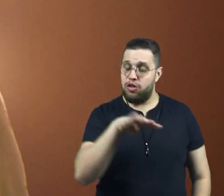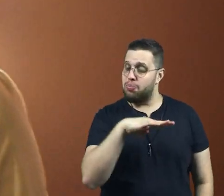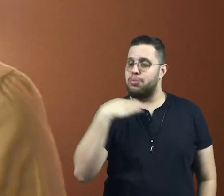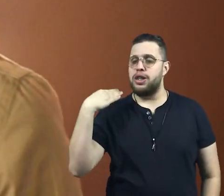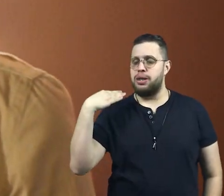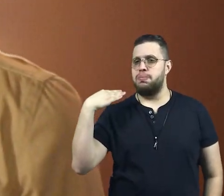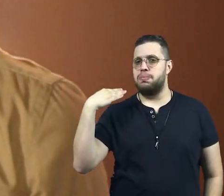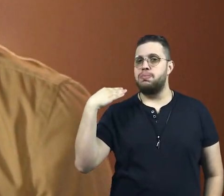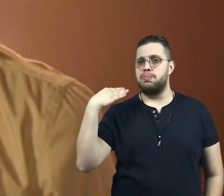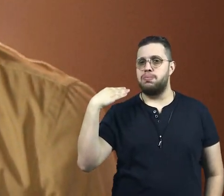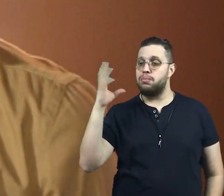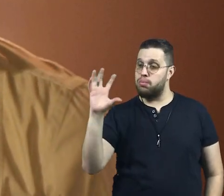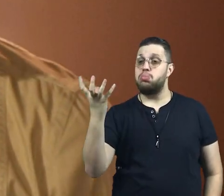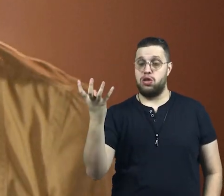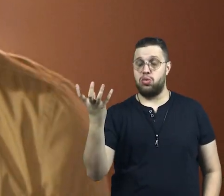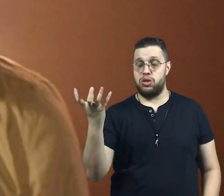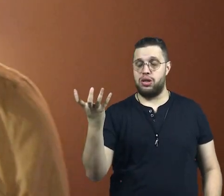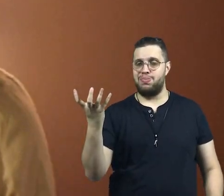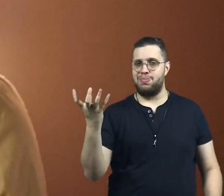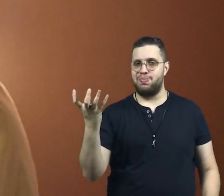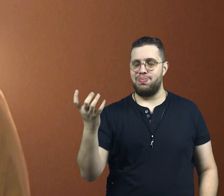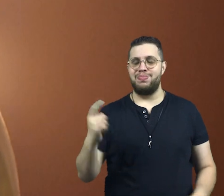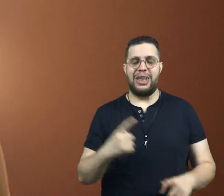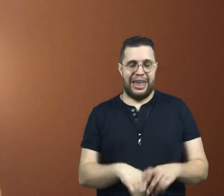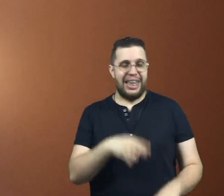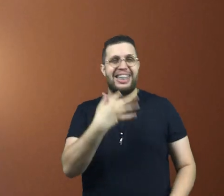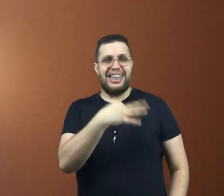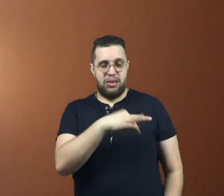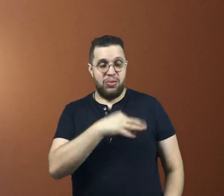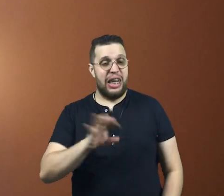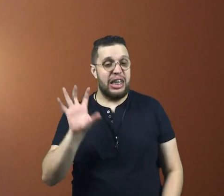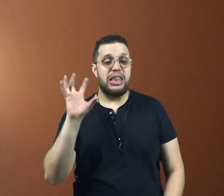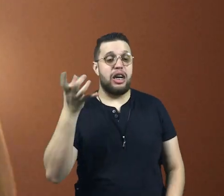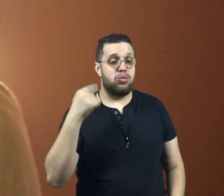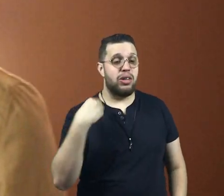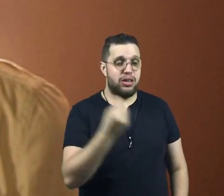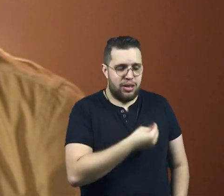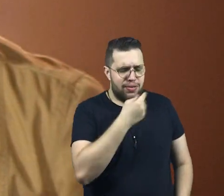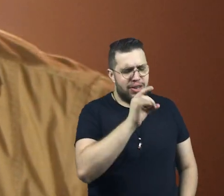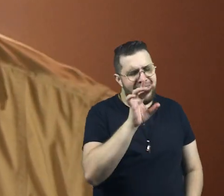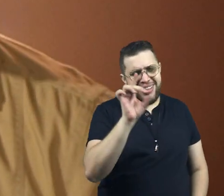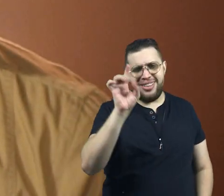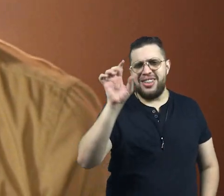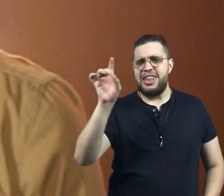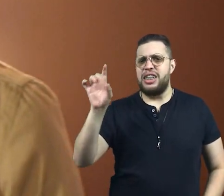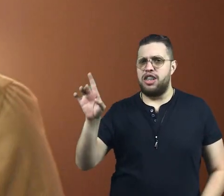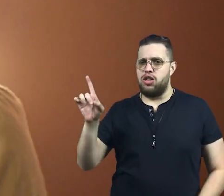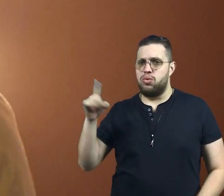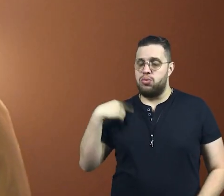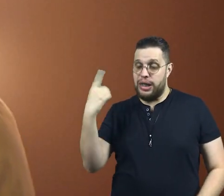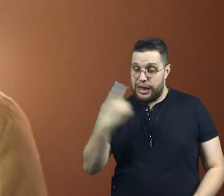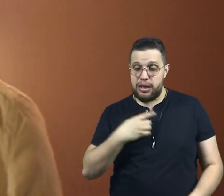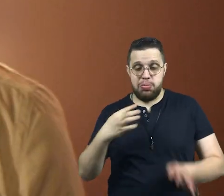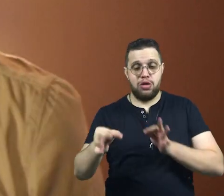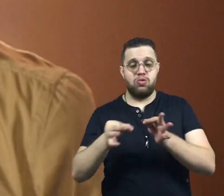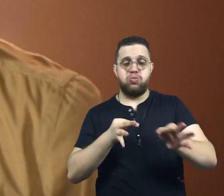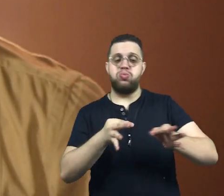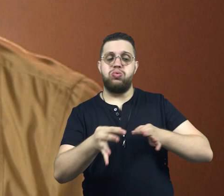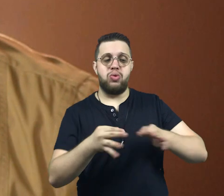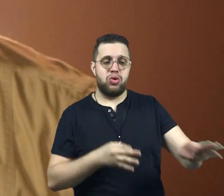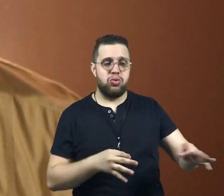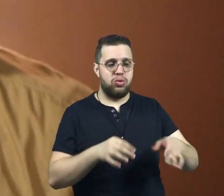vida. Então essas feridas que vão acontecer na nossa vida, elas servem para nos alinhar no